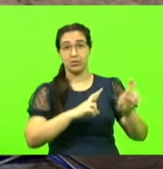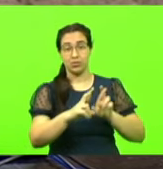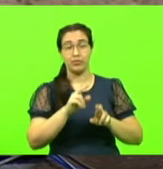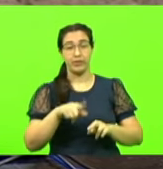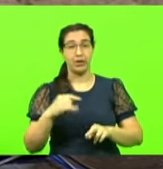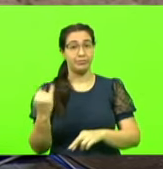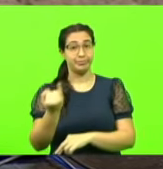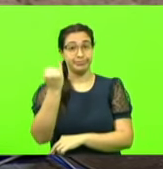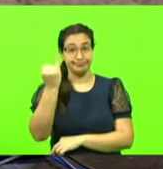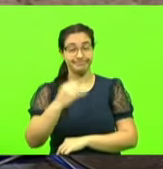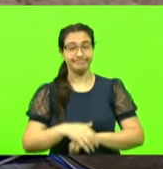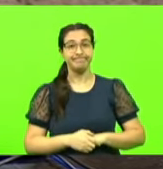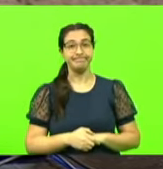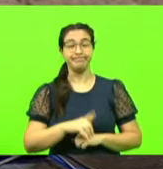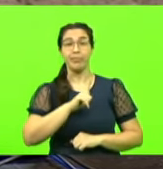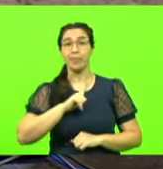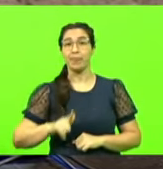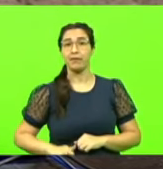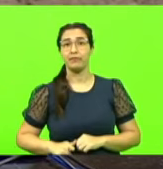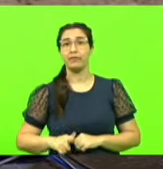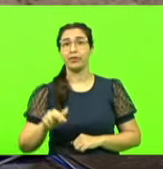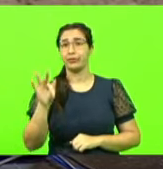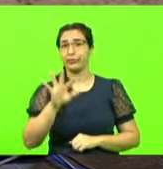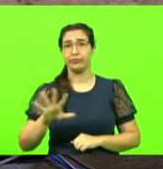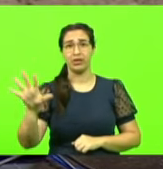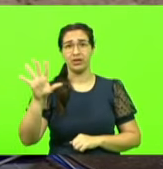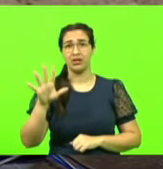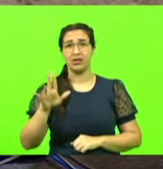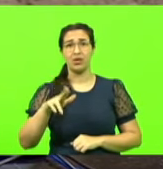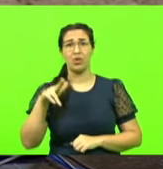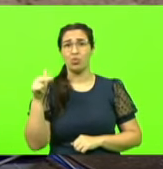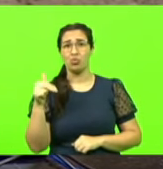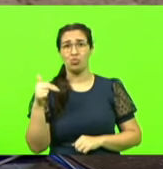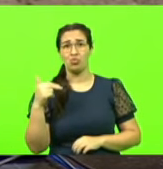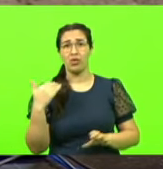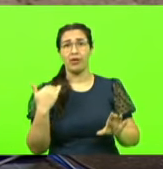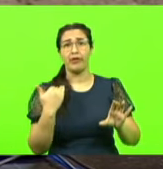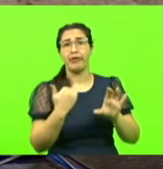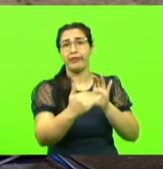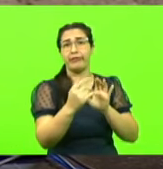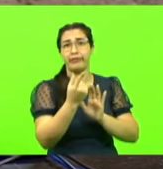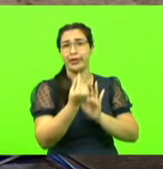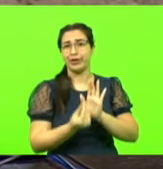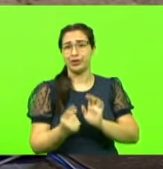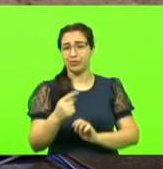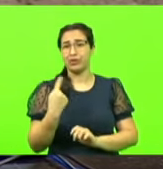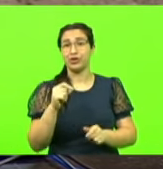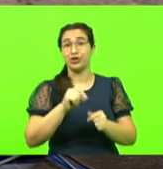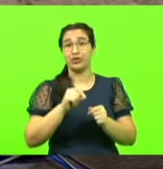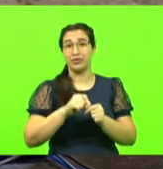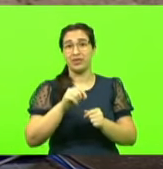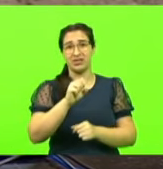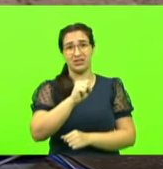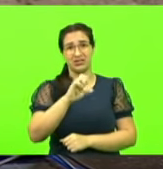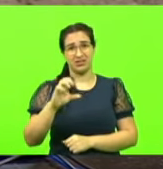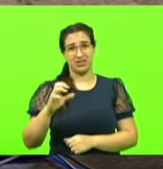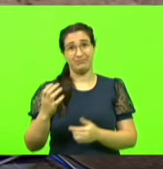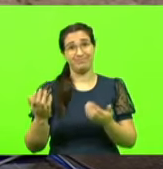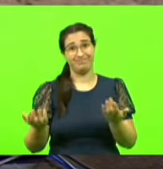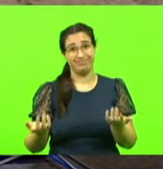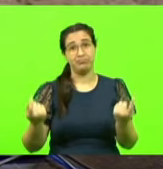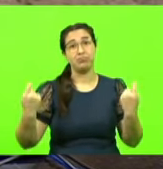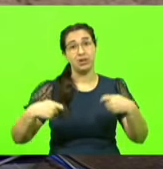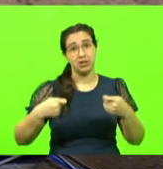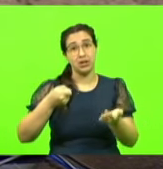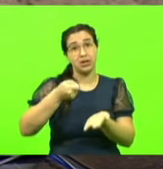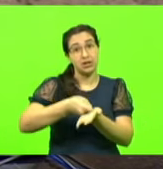governo federal nunca vai mandar dinheiro para a gente fazer SC. Então, cabe a nós, sim, a cobrar do presidente que eu